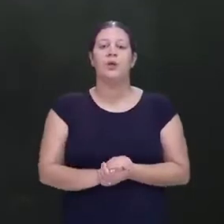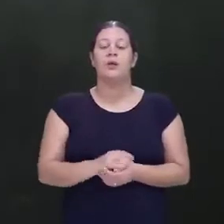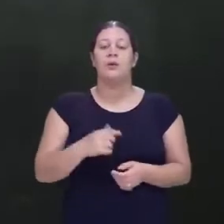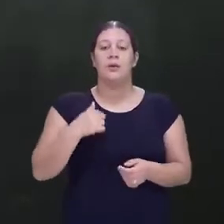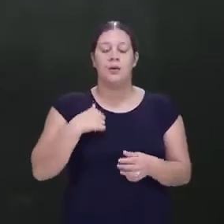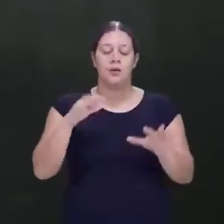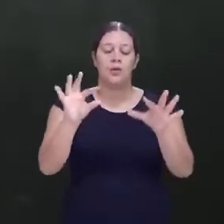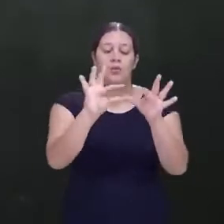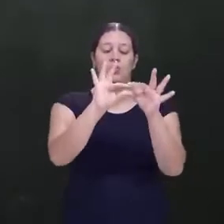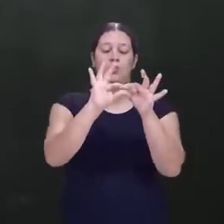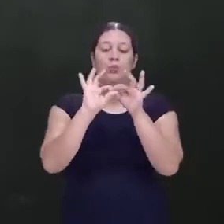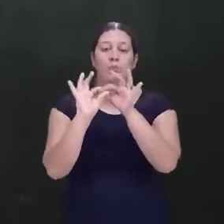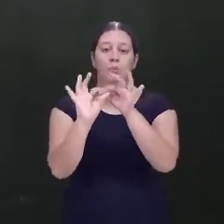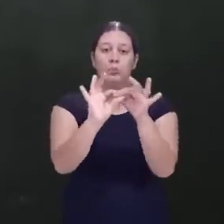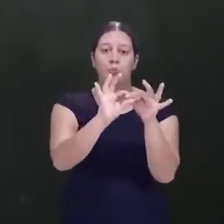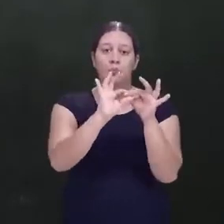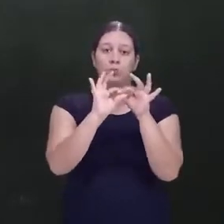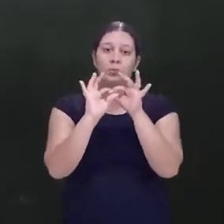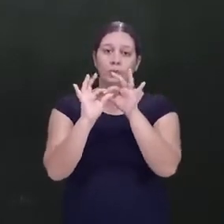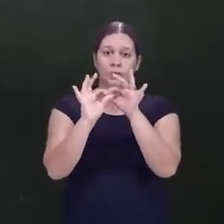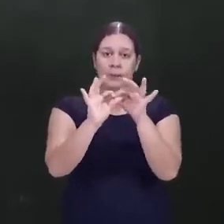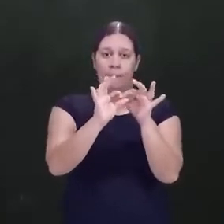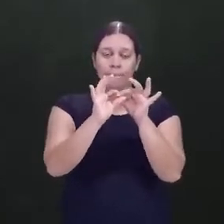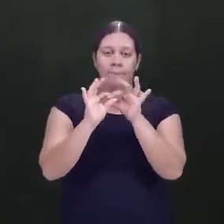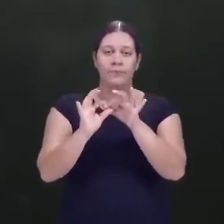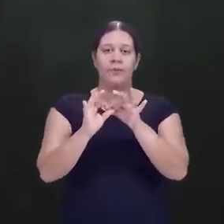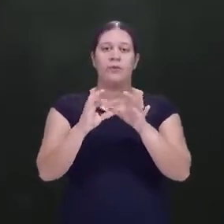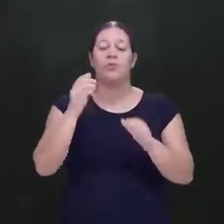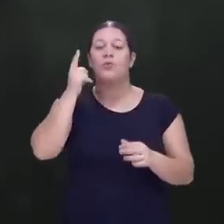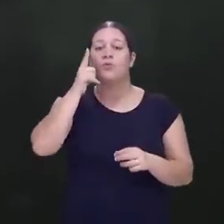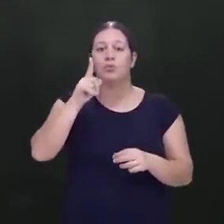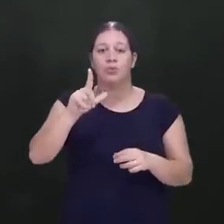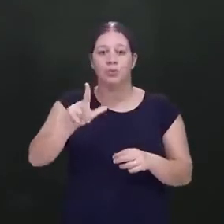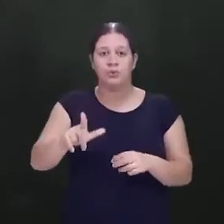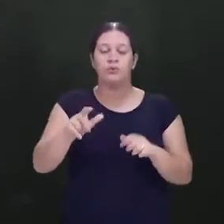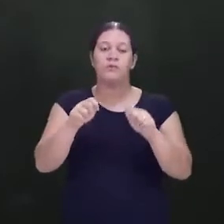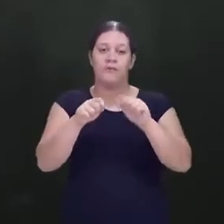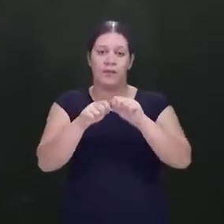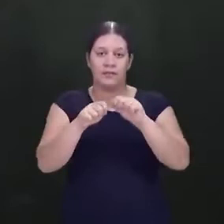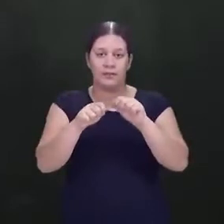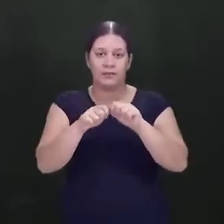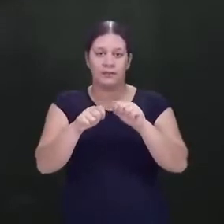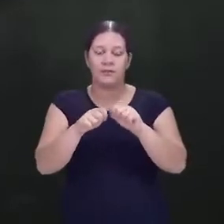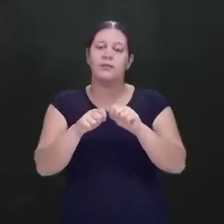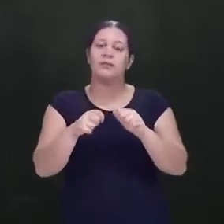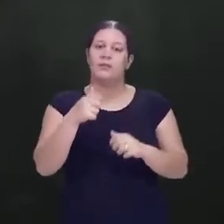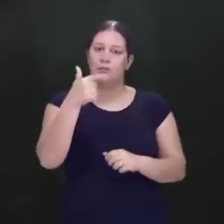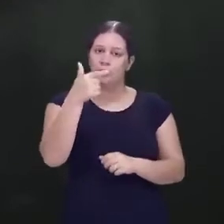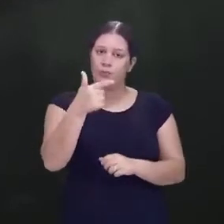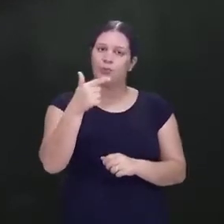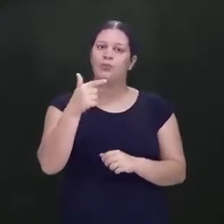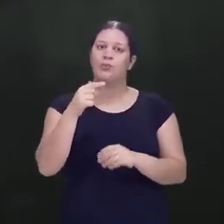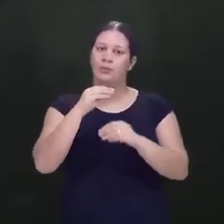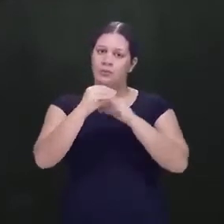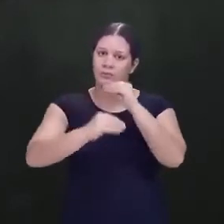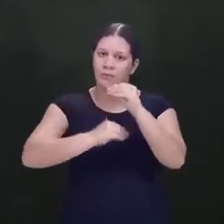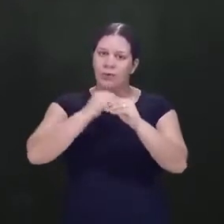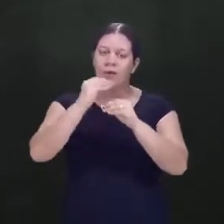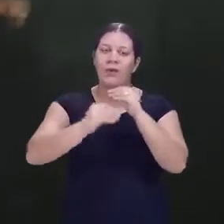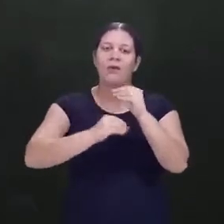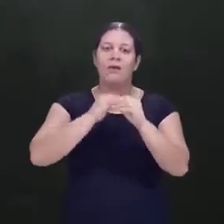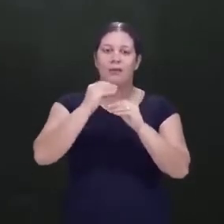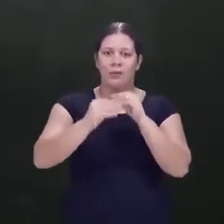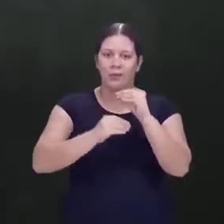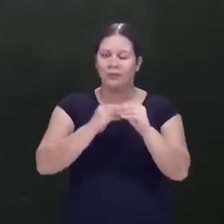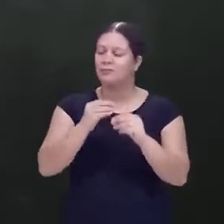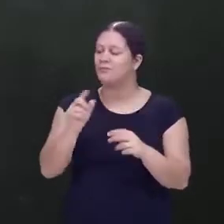eu uno numa condição específica, eu consigo produzir, então, duas moléculas de H2O. Olha a orelhinha